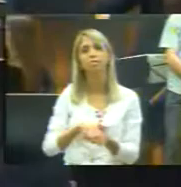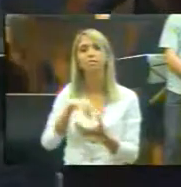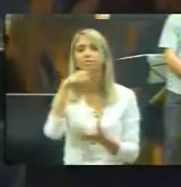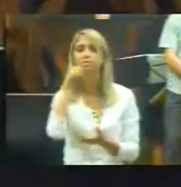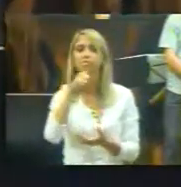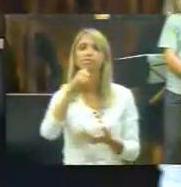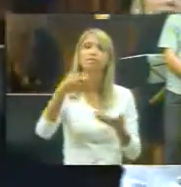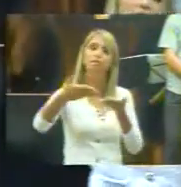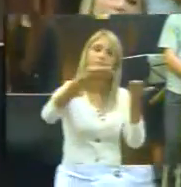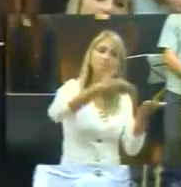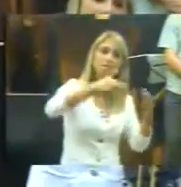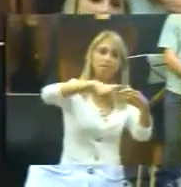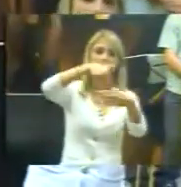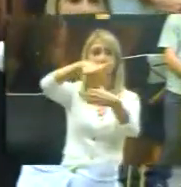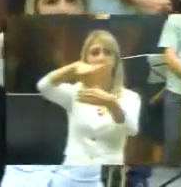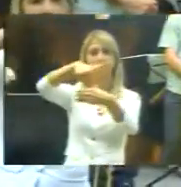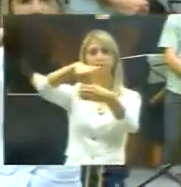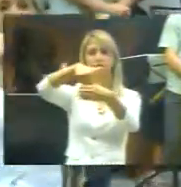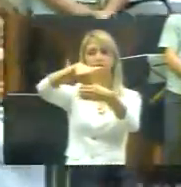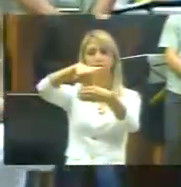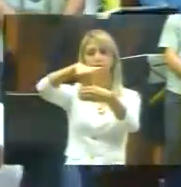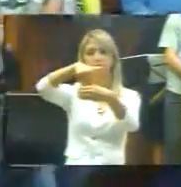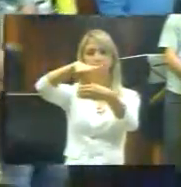Maiara Libardi.